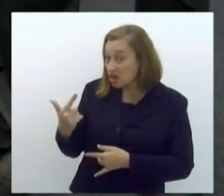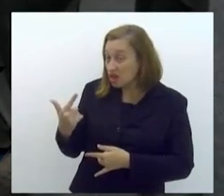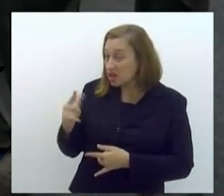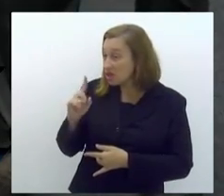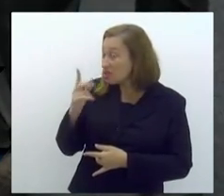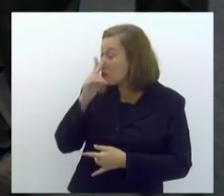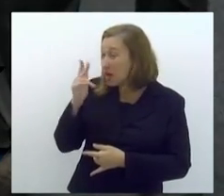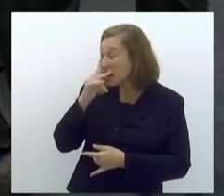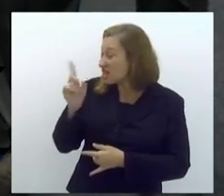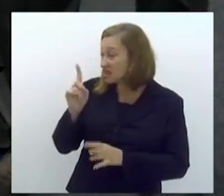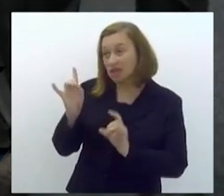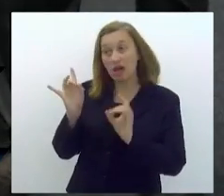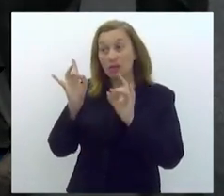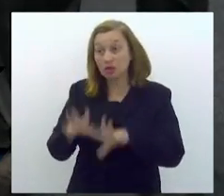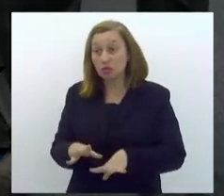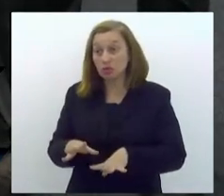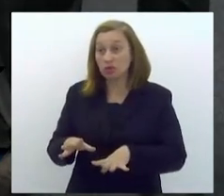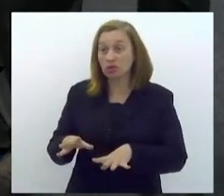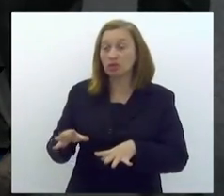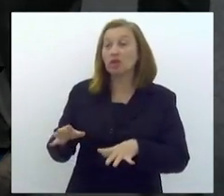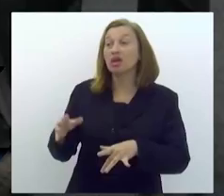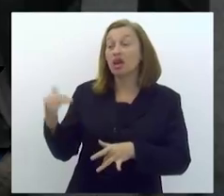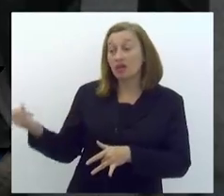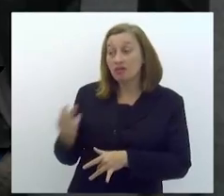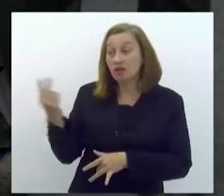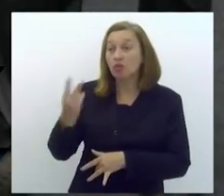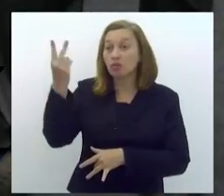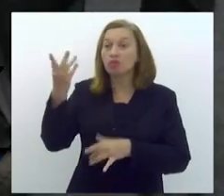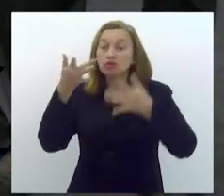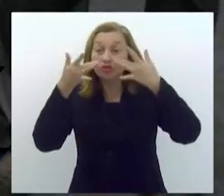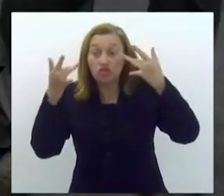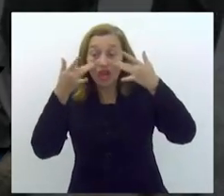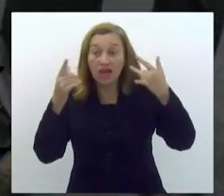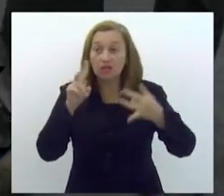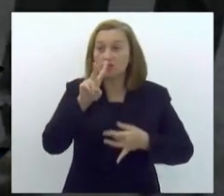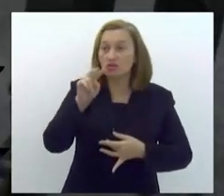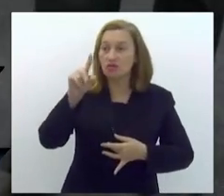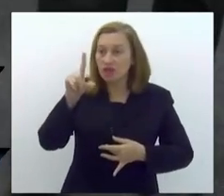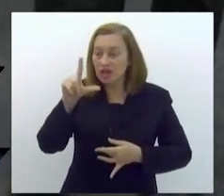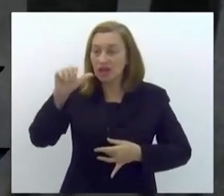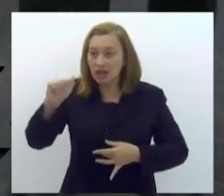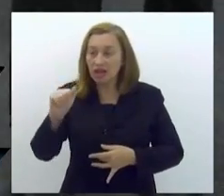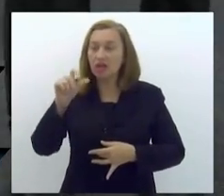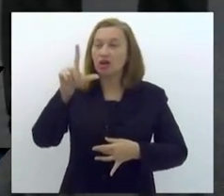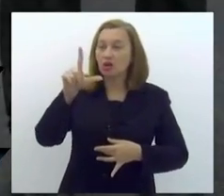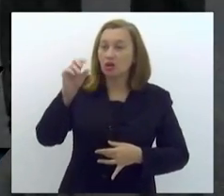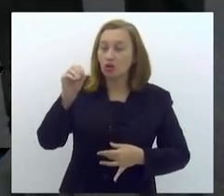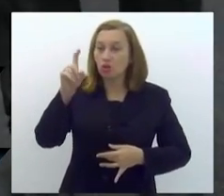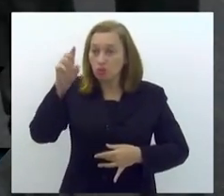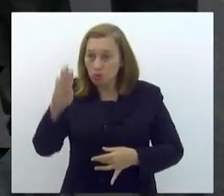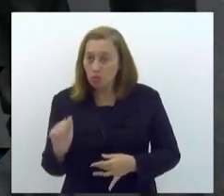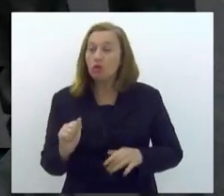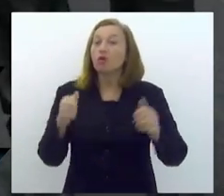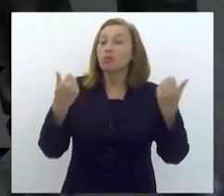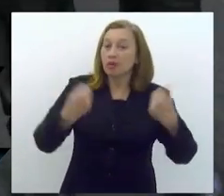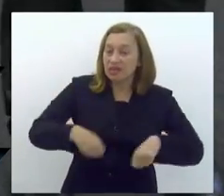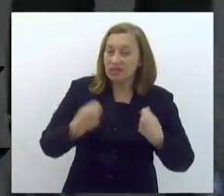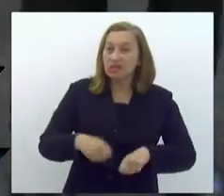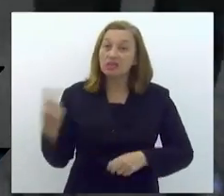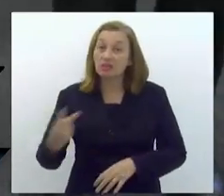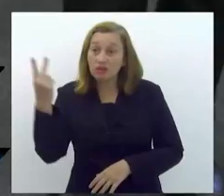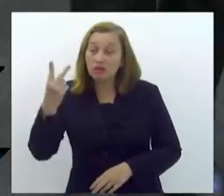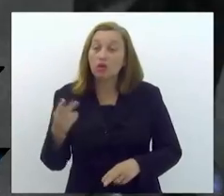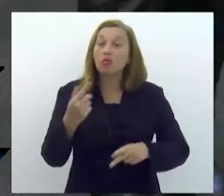abandono né aliás um patrimônio tão valioso Como o teatro Villa Lobos deve ser inaugurado e valorizado Então por